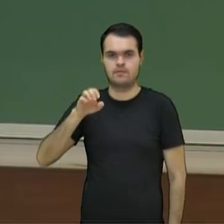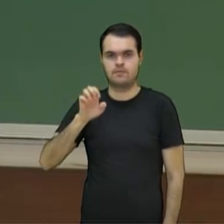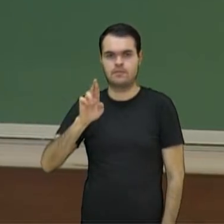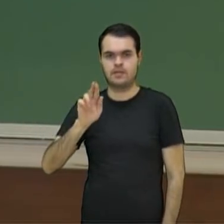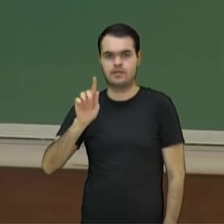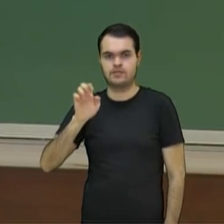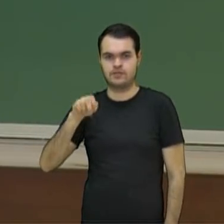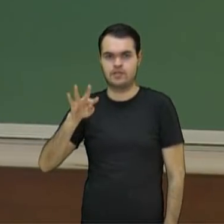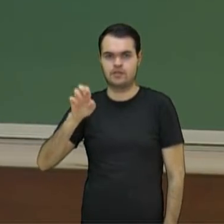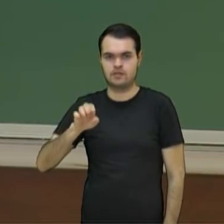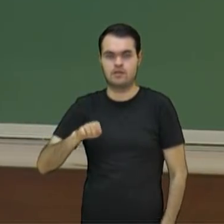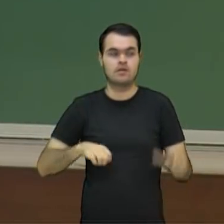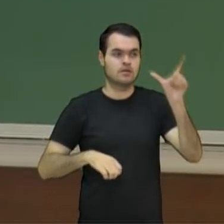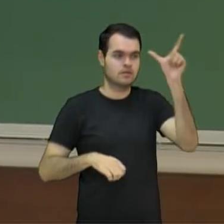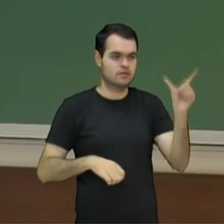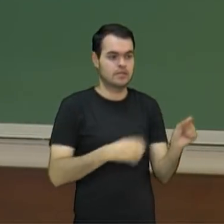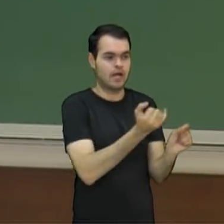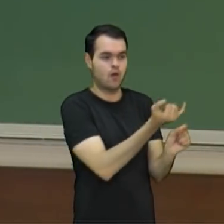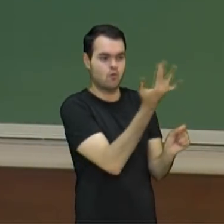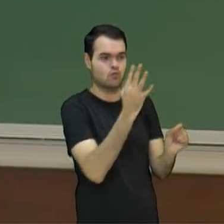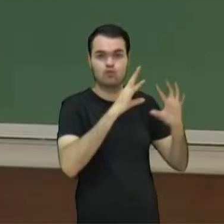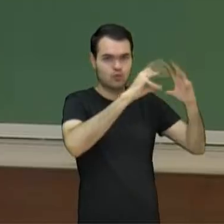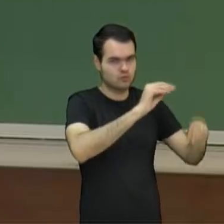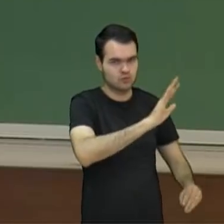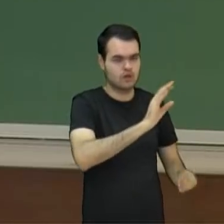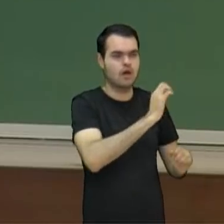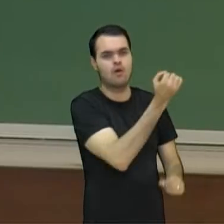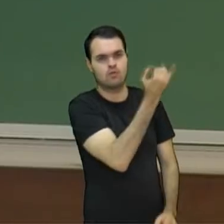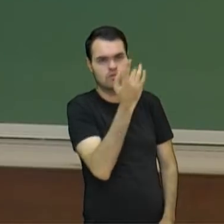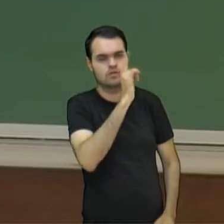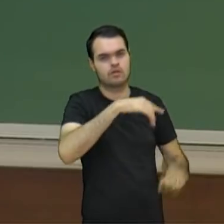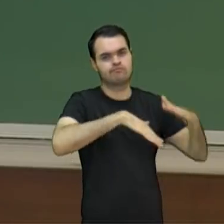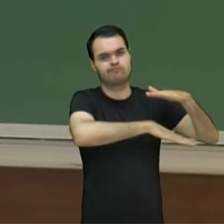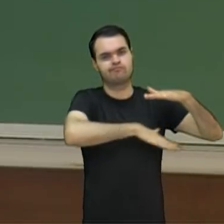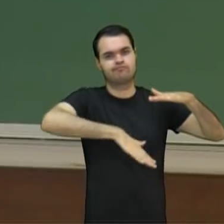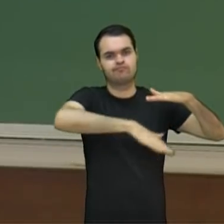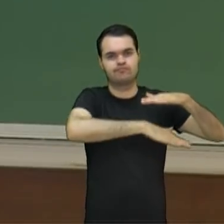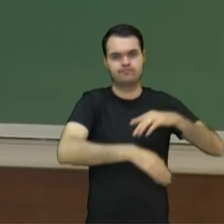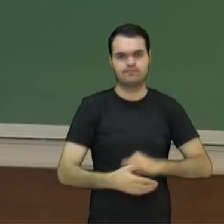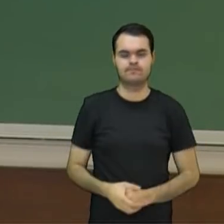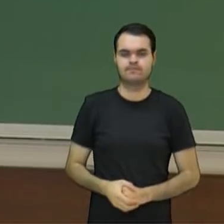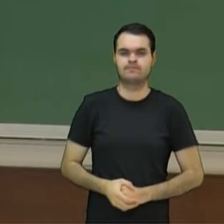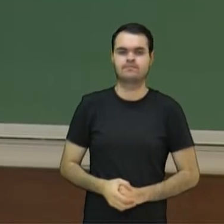todos, mas a grande maioria, são considerados então subdesenvolvidos.